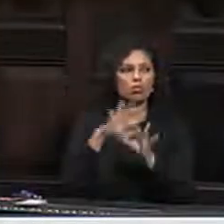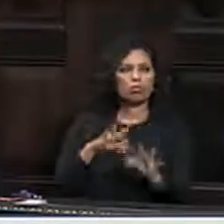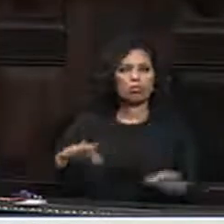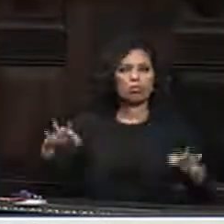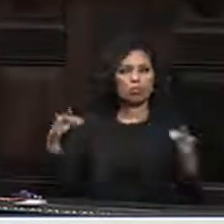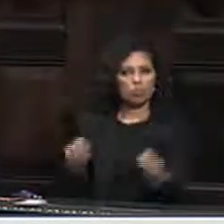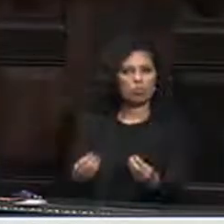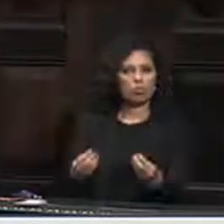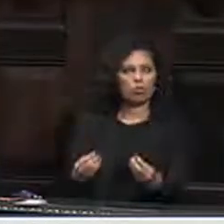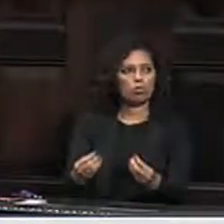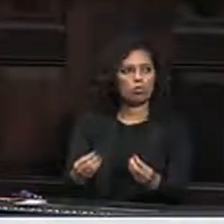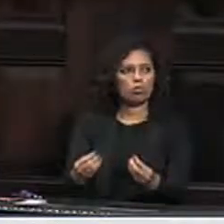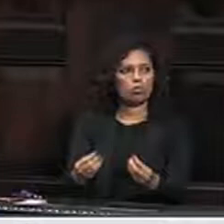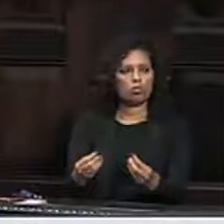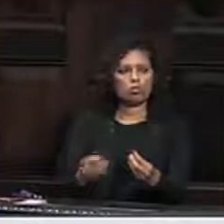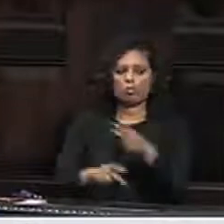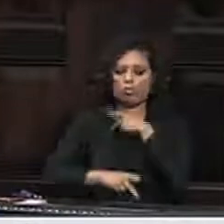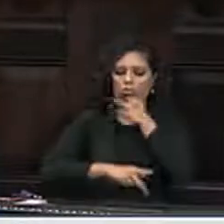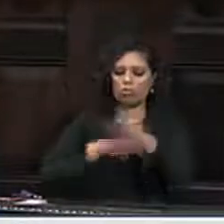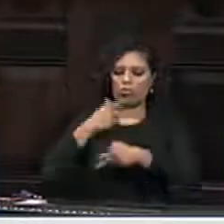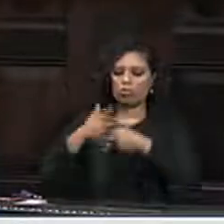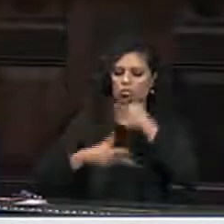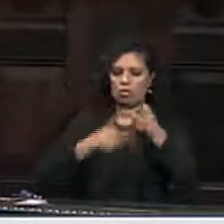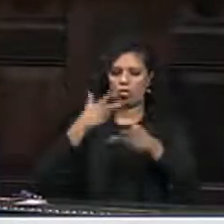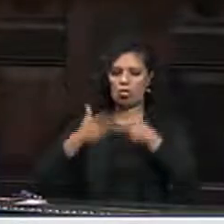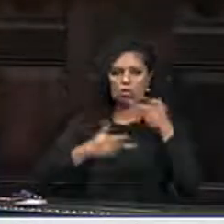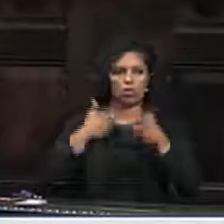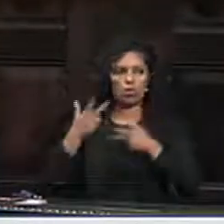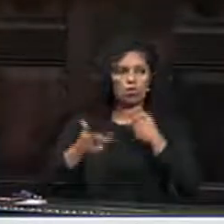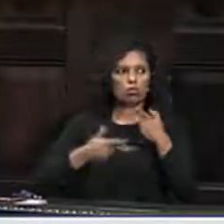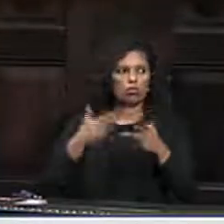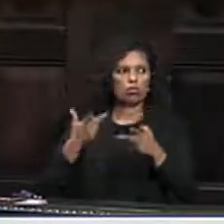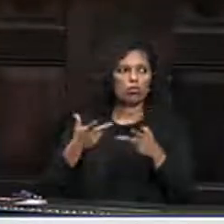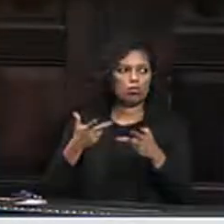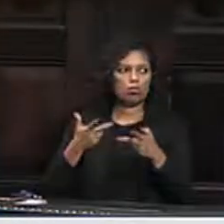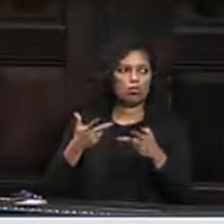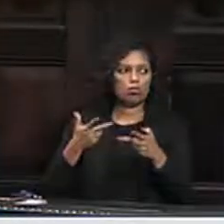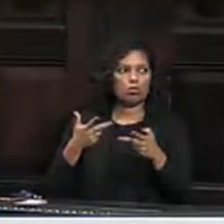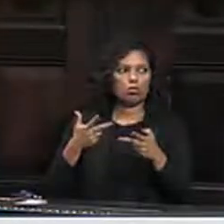todos se posicionassem sobre